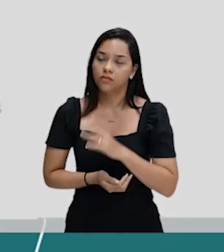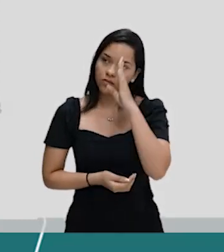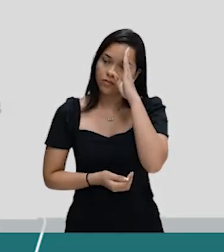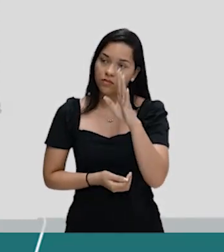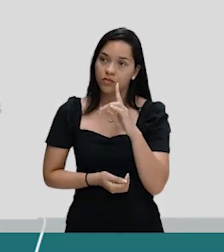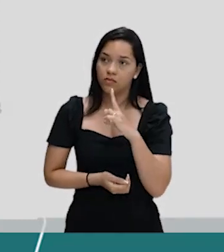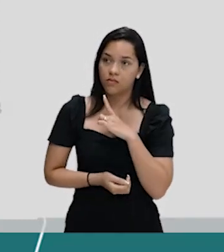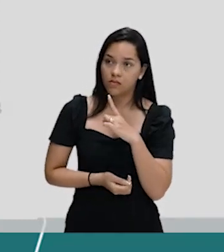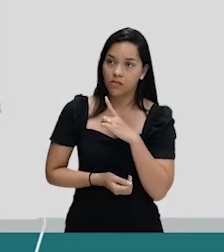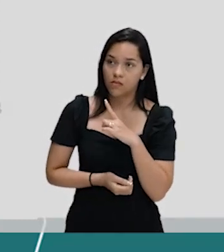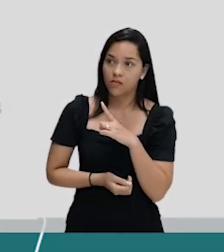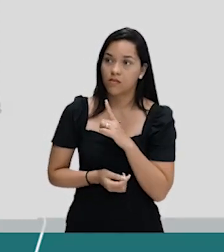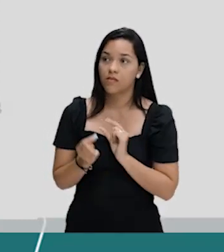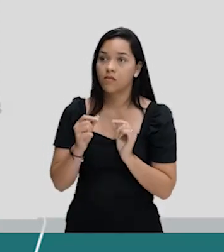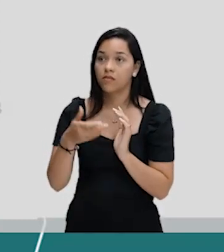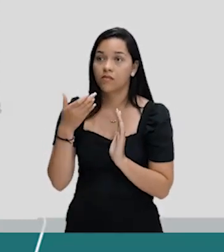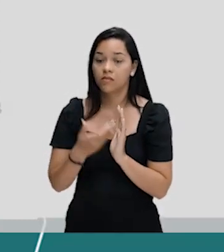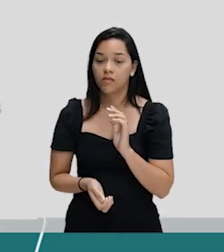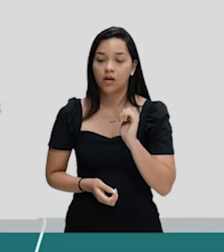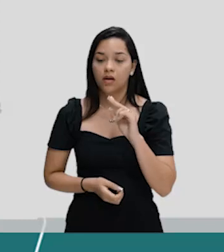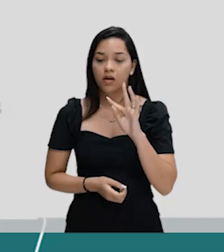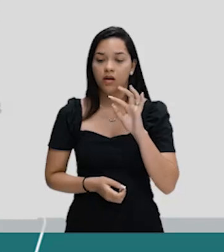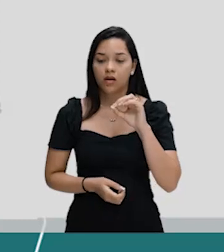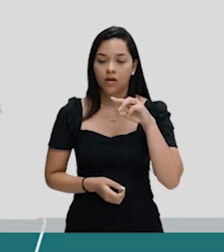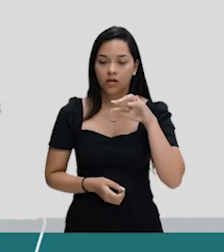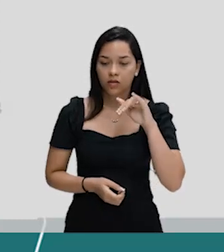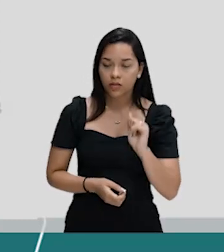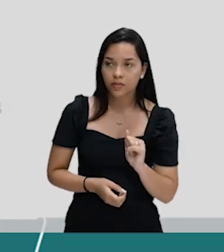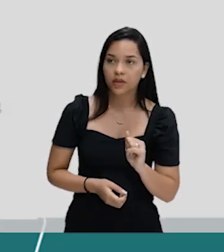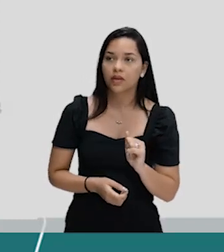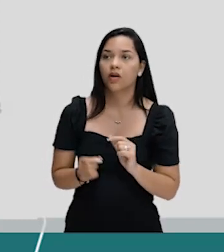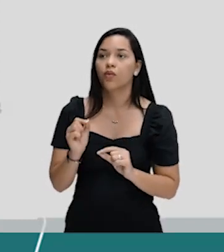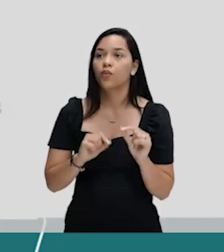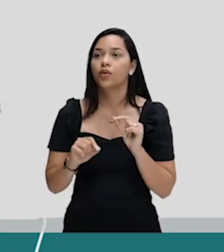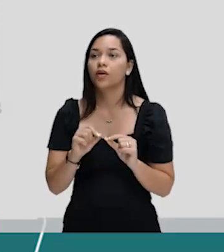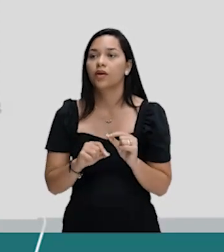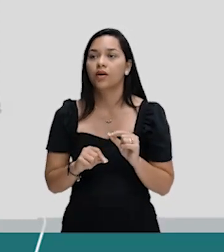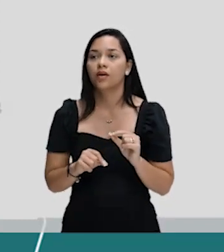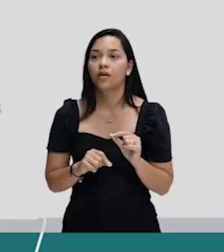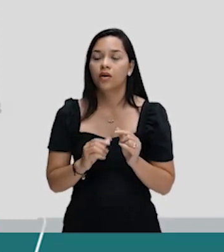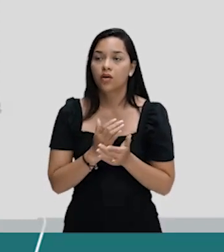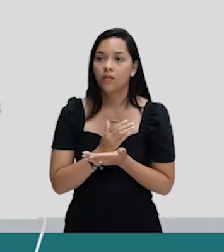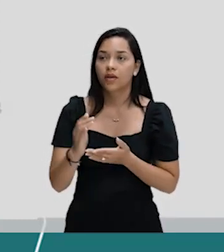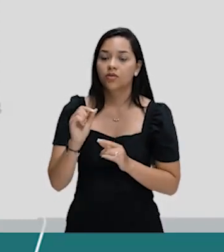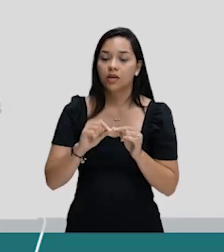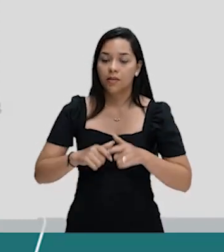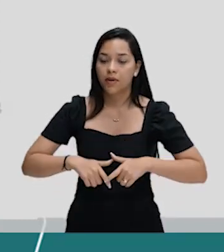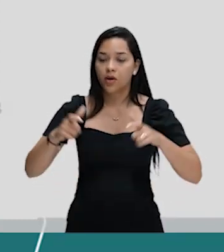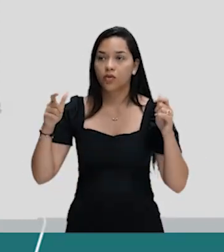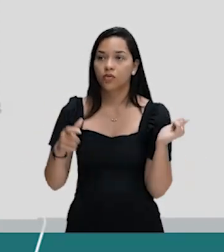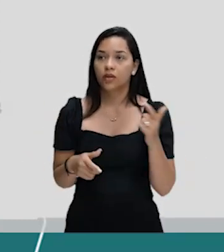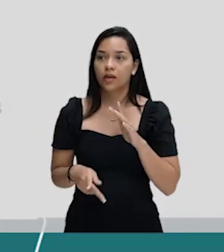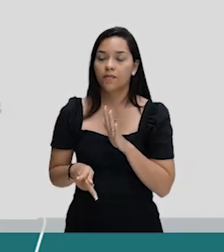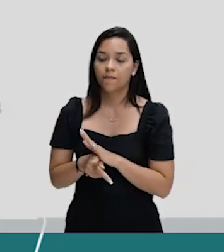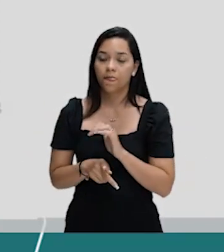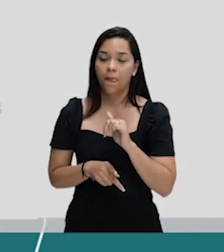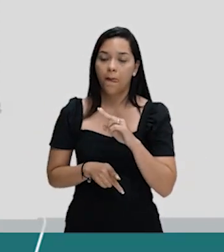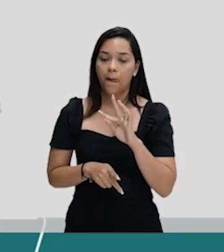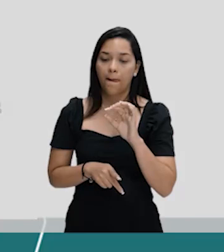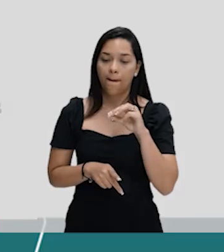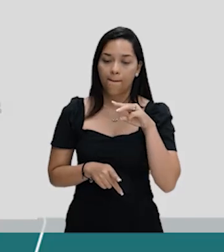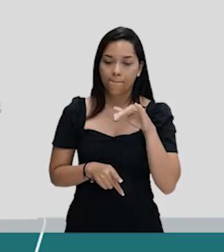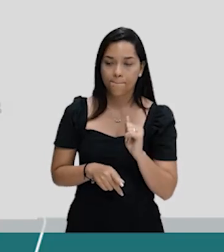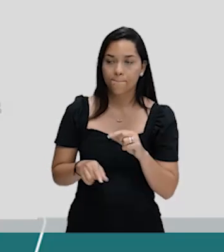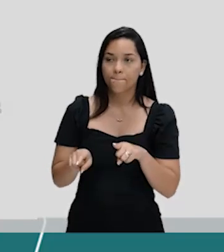de economias mais frágeis, que eles perdem a autonomia de negociação individual, ou seja, o bloco começa a se tornar maior do que a tua própria autonomia.